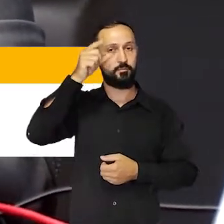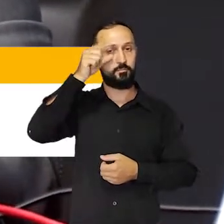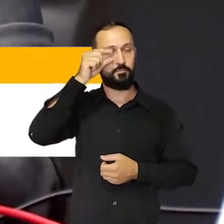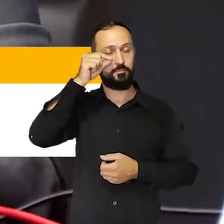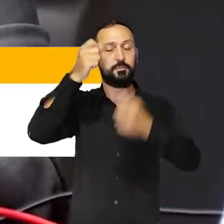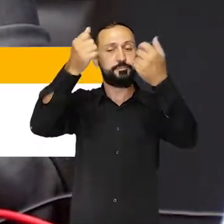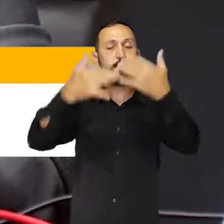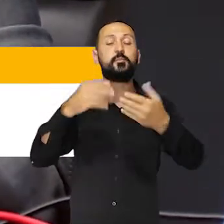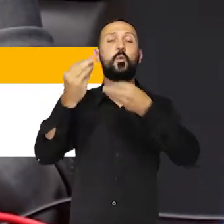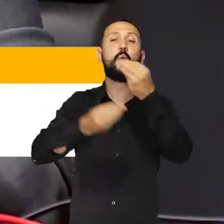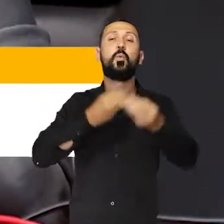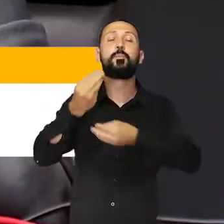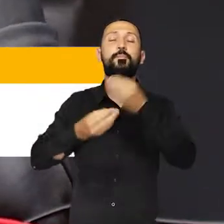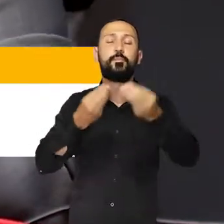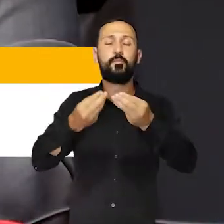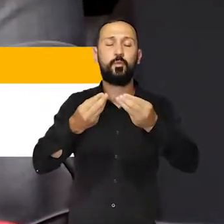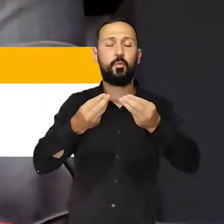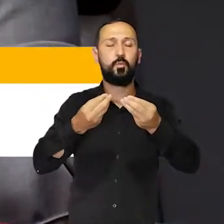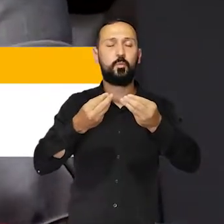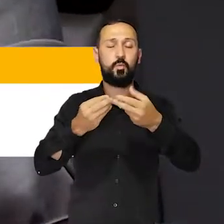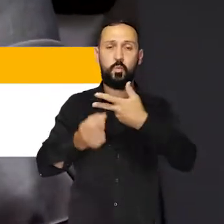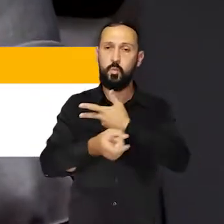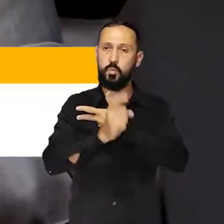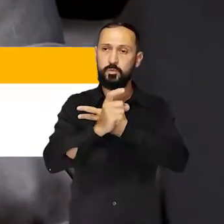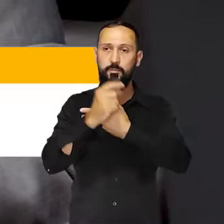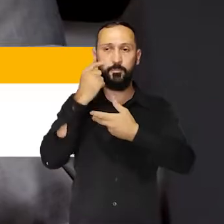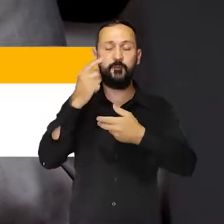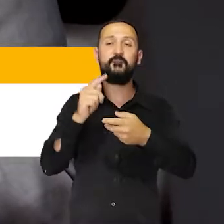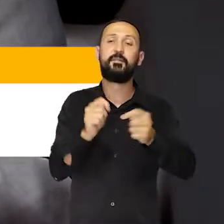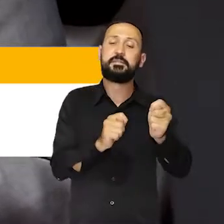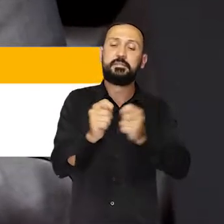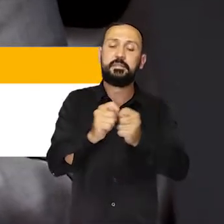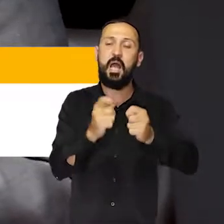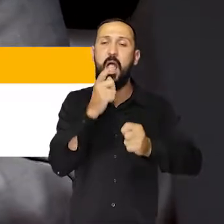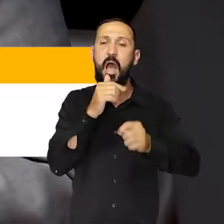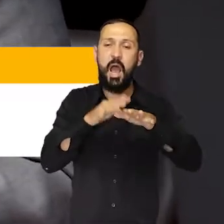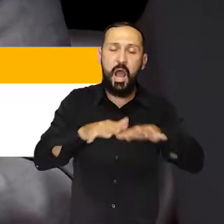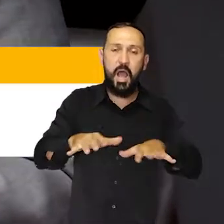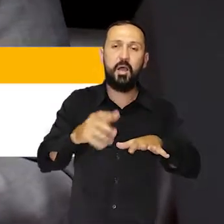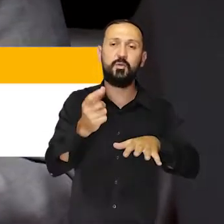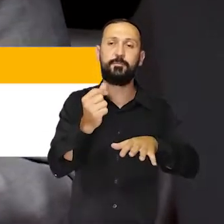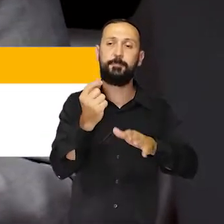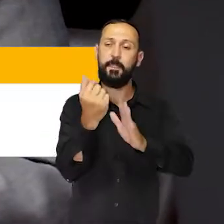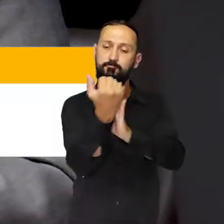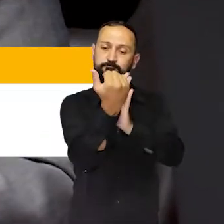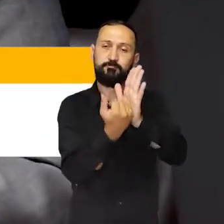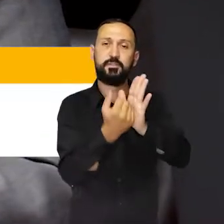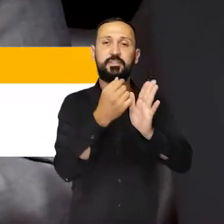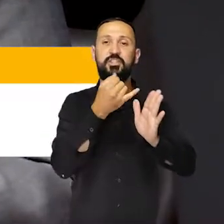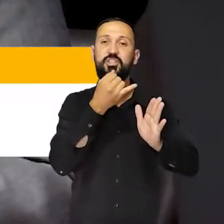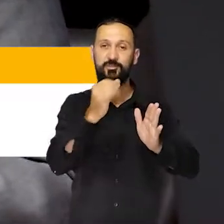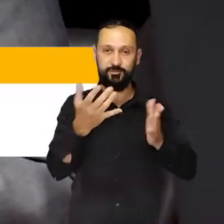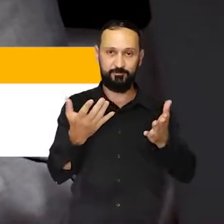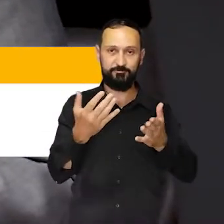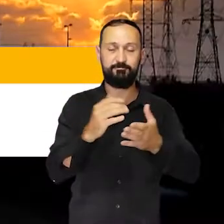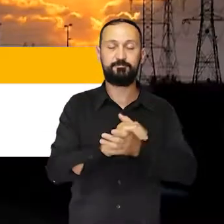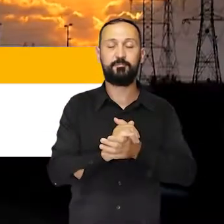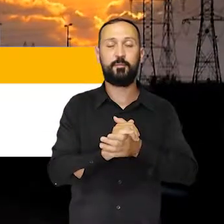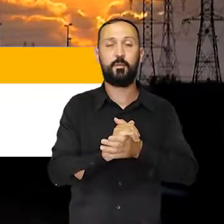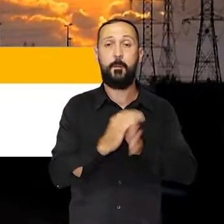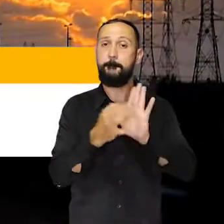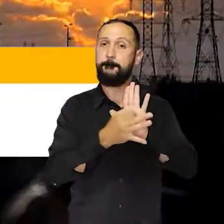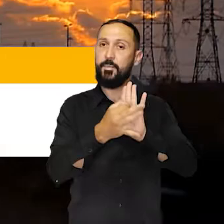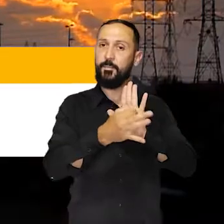do PP destacou o empenho do executivo em amenizar o impacto da escassez hídrica na fatura dos contribuintes